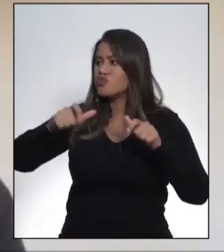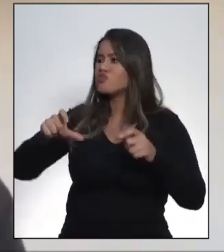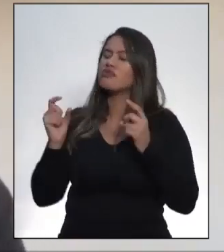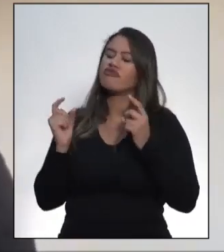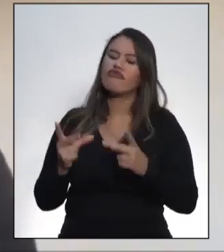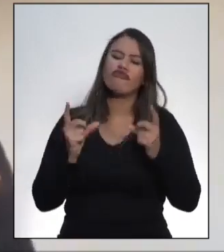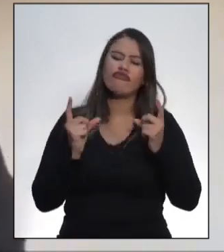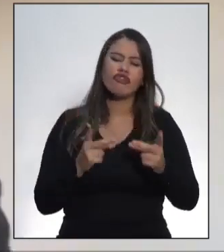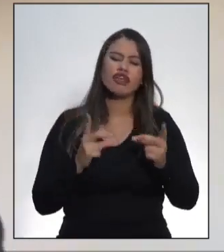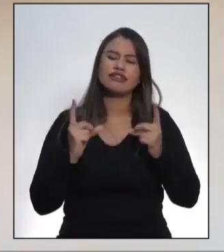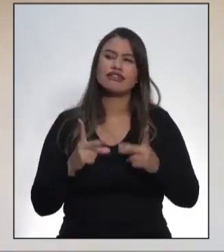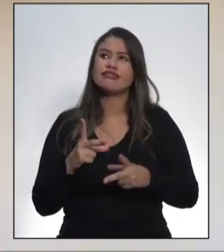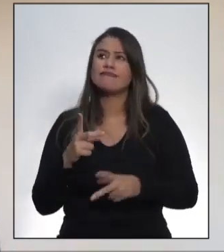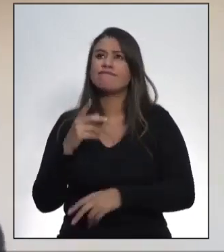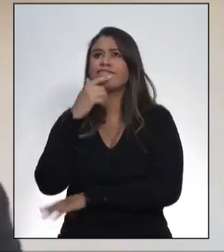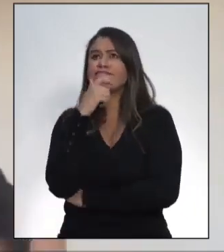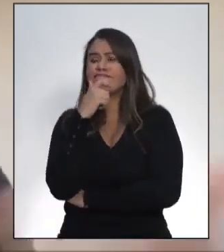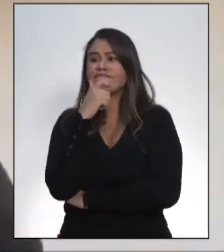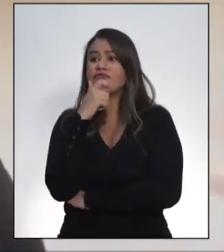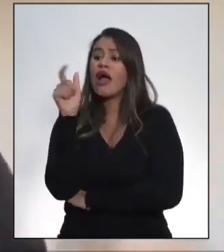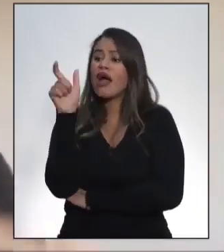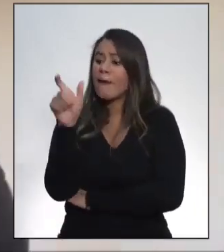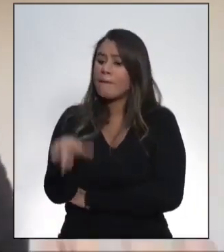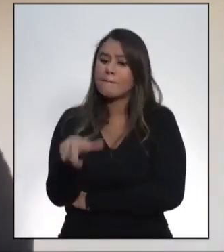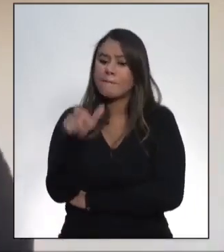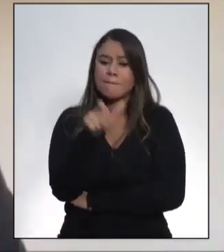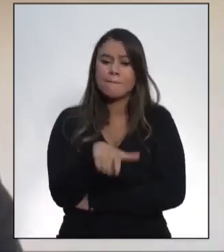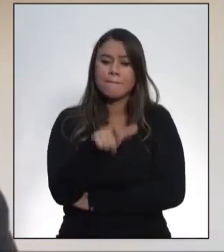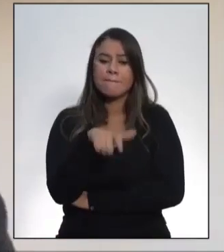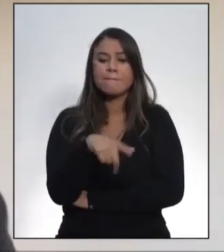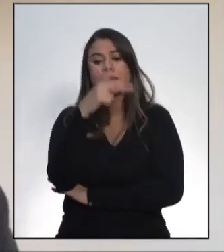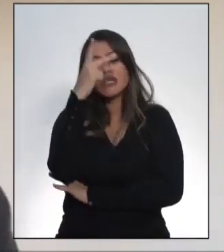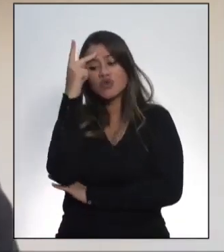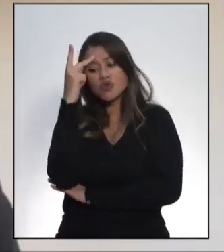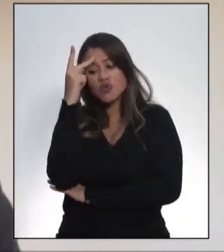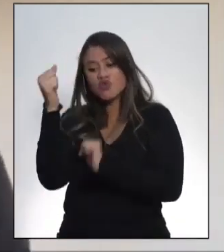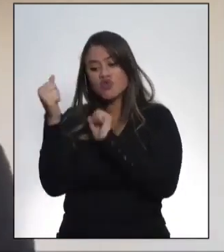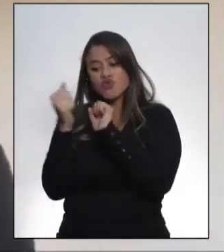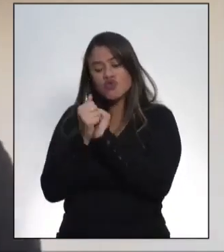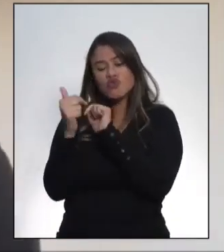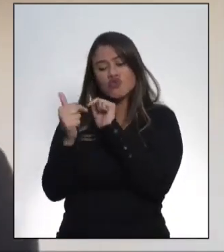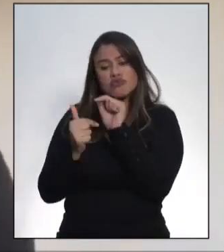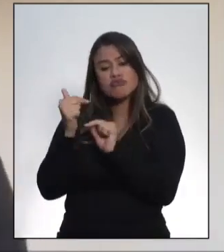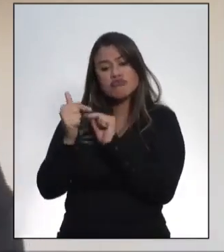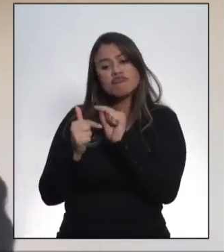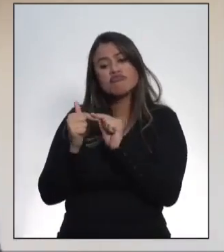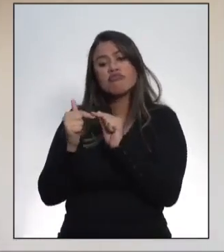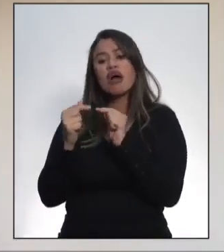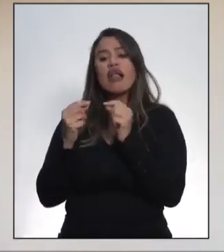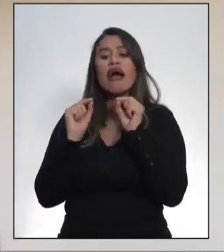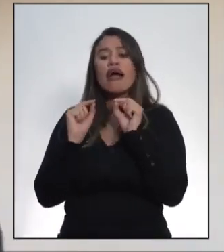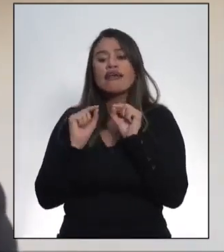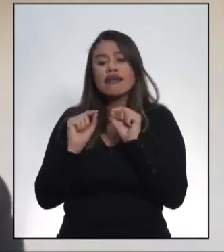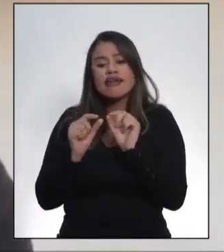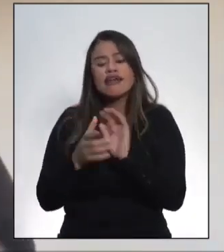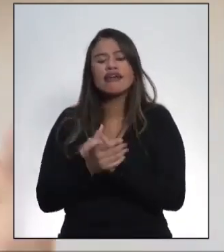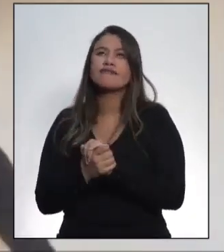Tem que pensar em quem vai fazer isso com você. Tem que pensar em por